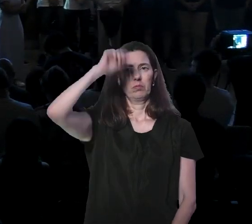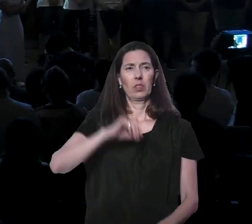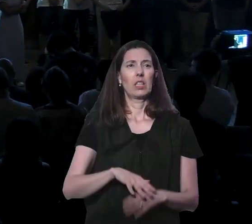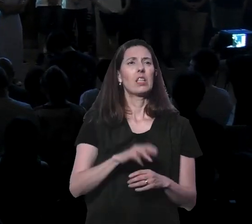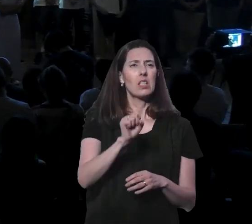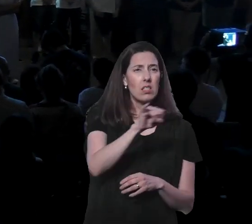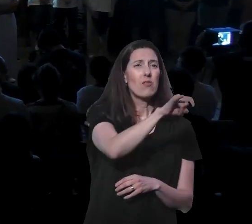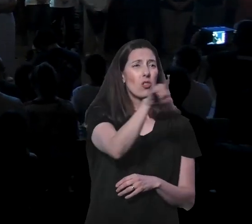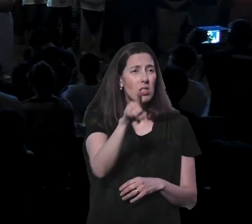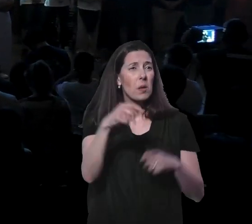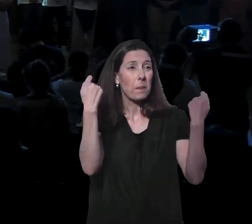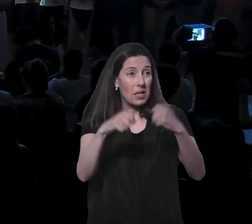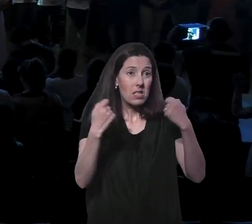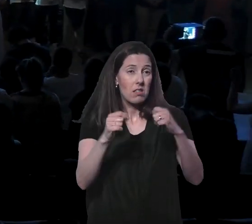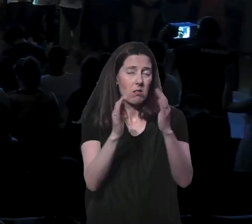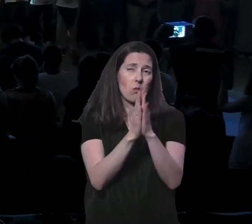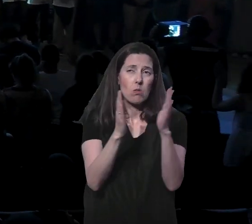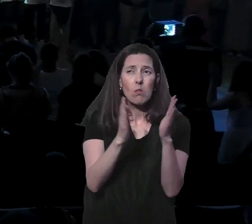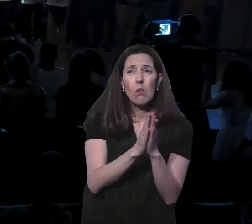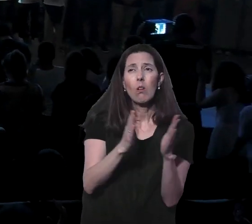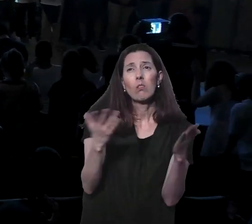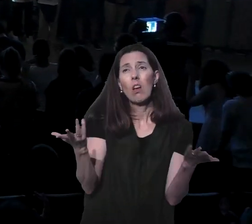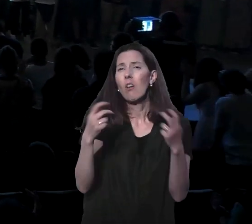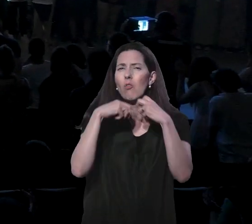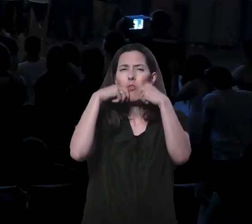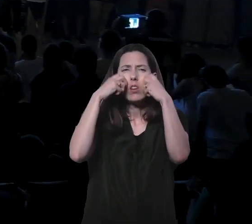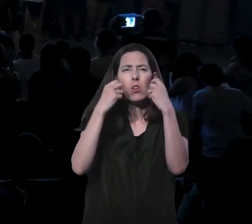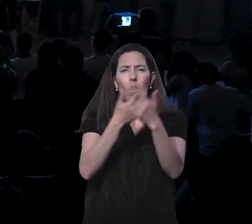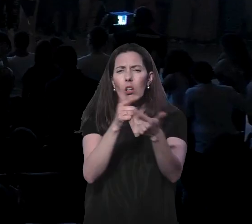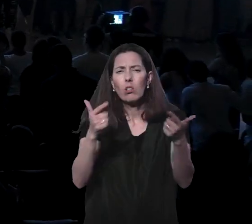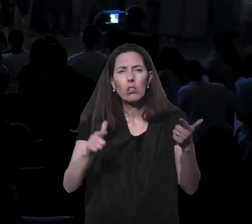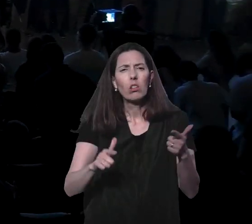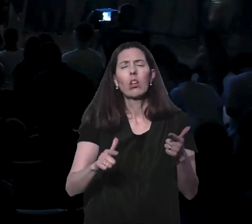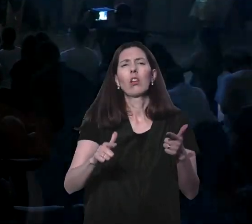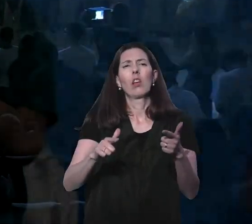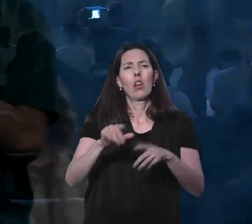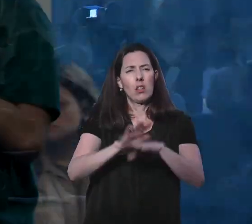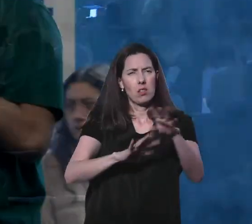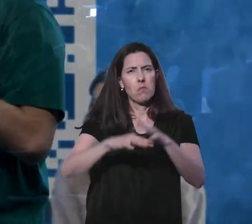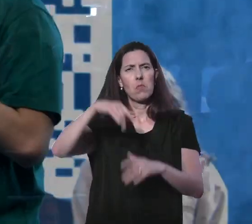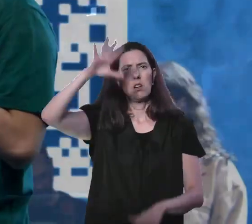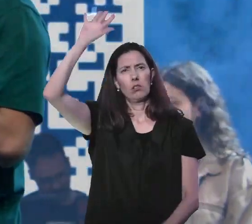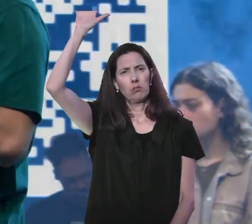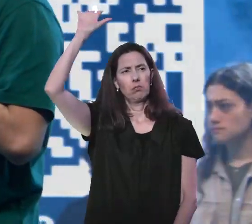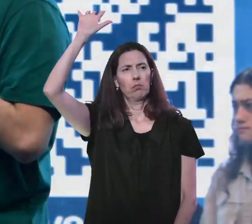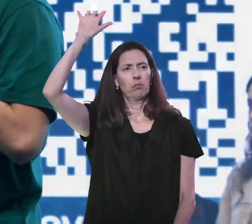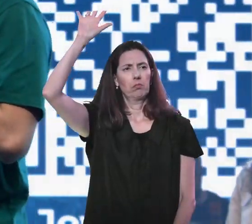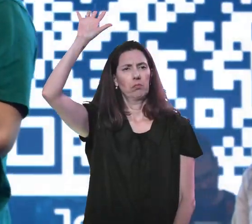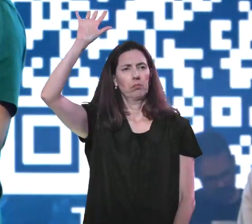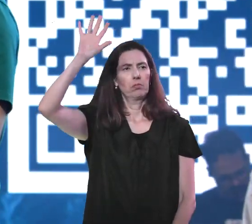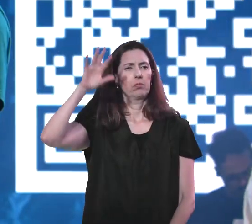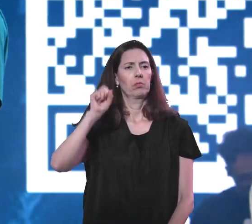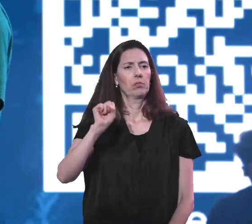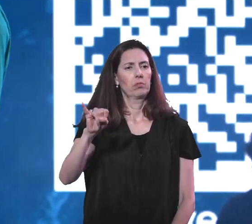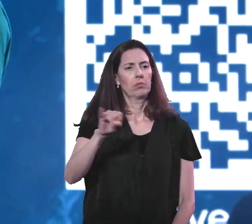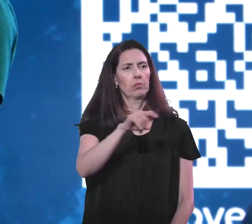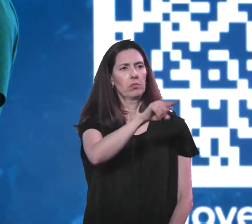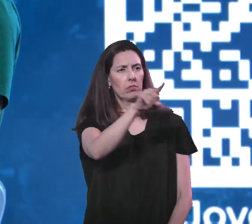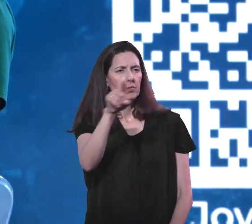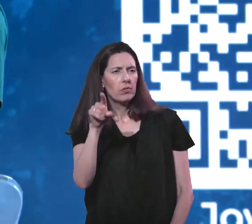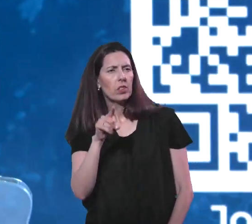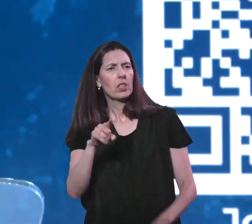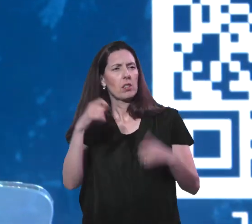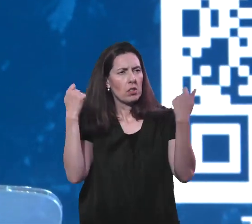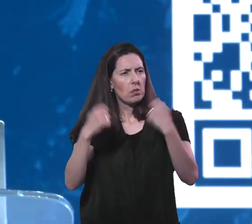Não tenha vergonha. Você está na casa do seu pai. Levanta a sua mão bem alto. Se você